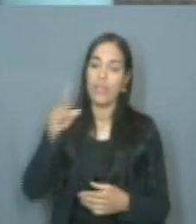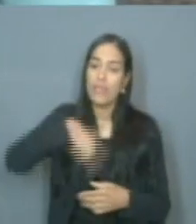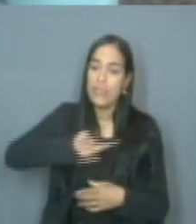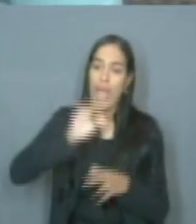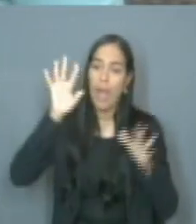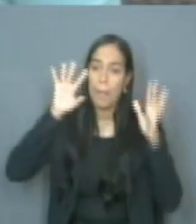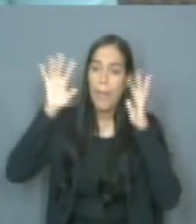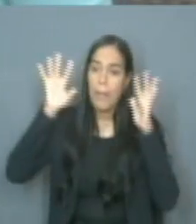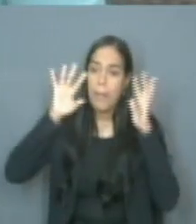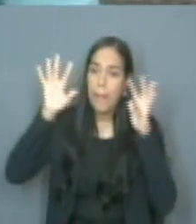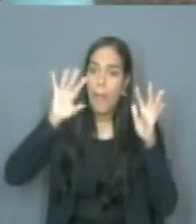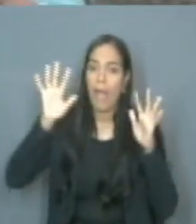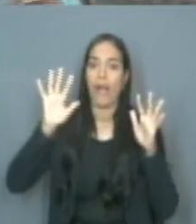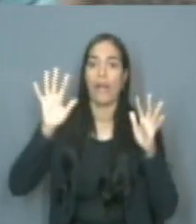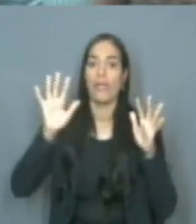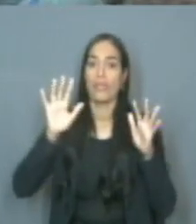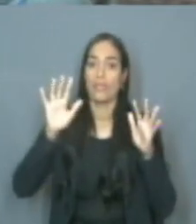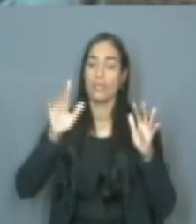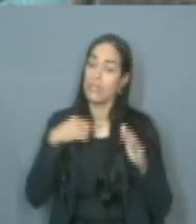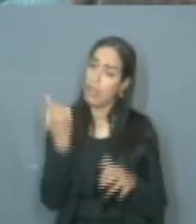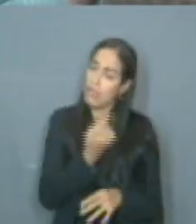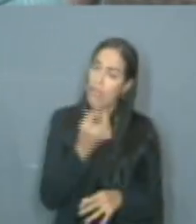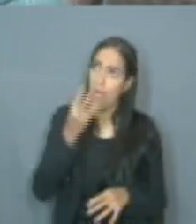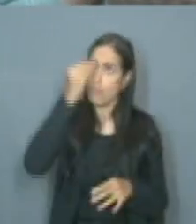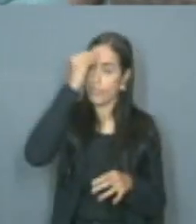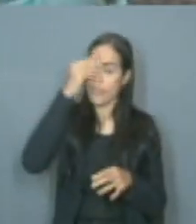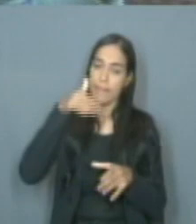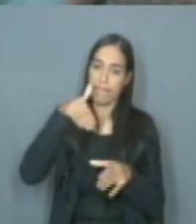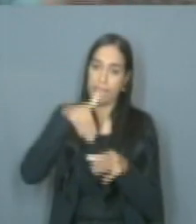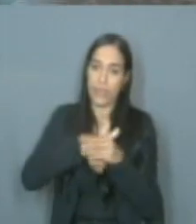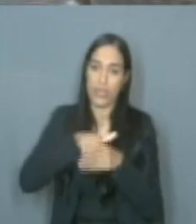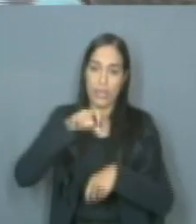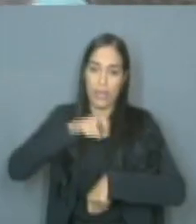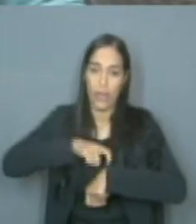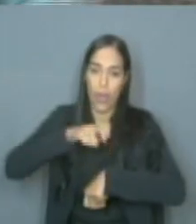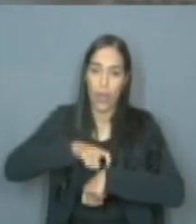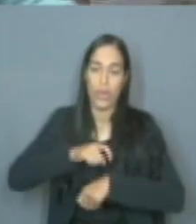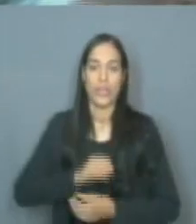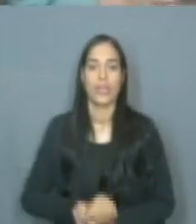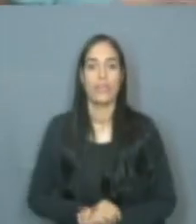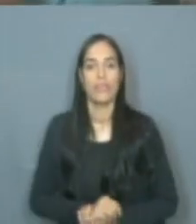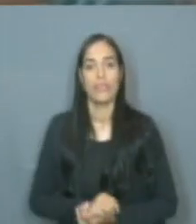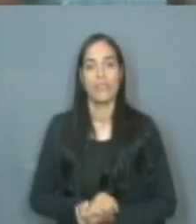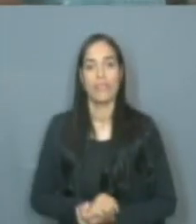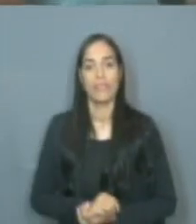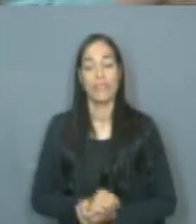que eu faço, é para que a gente seja muito consciente na hora de votar, na medida de que cada vez a gente vai abrindo